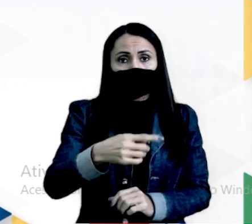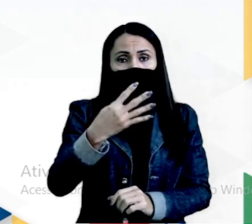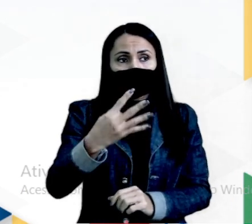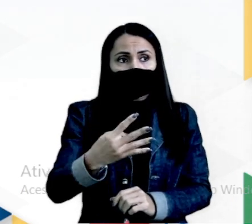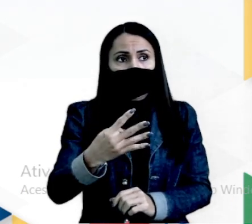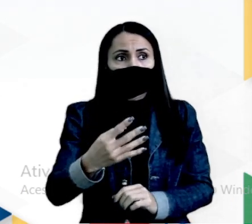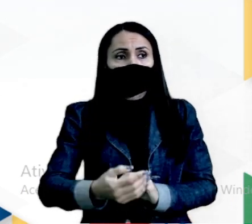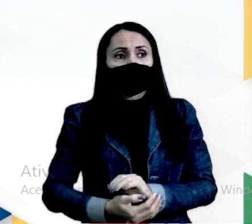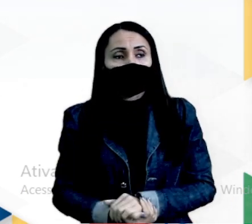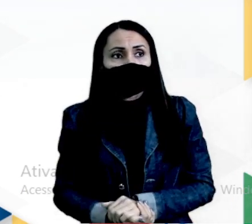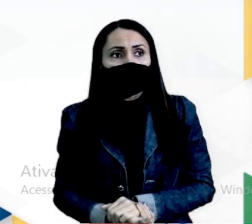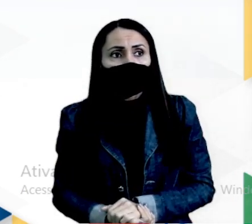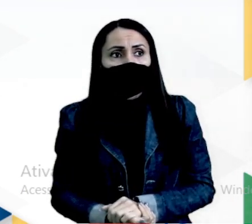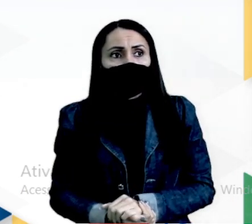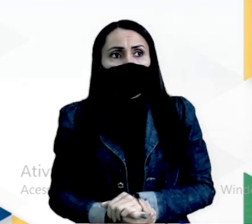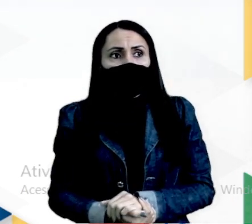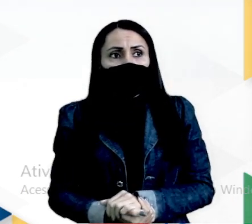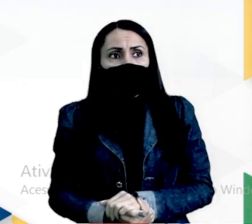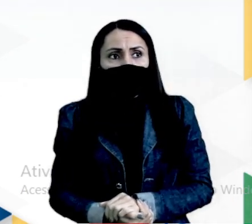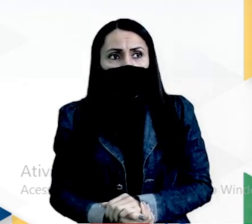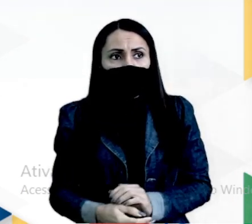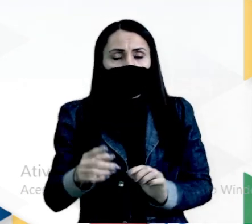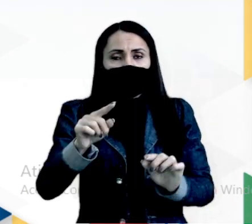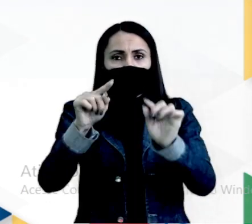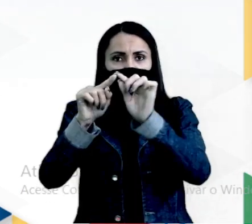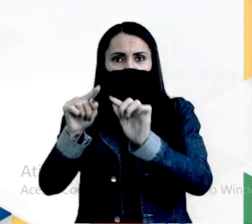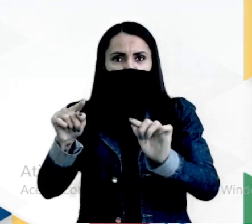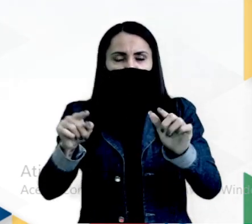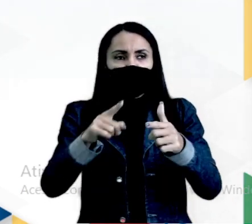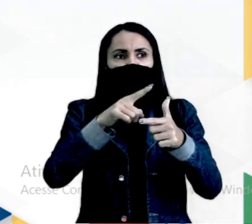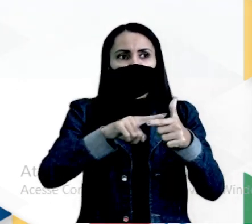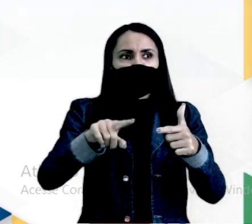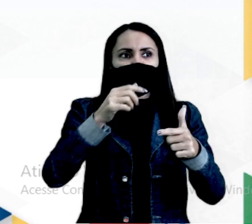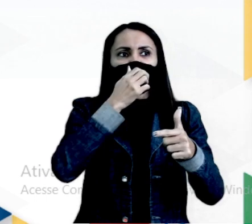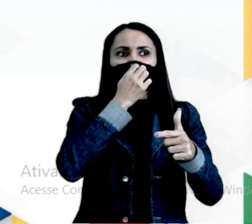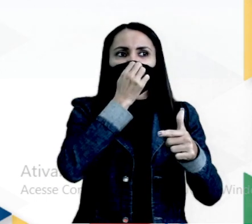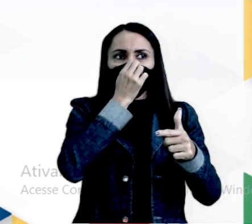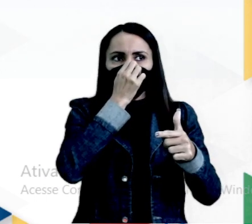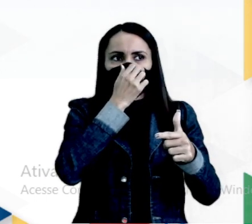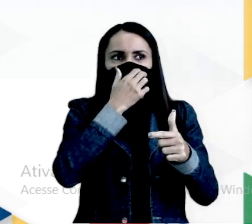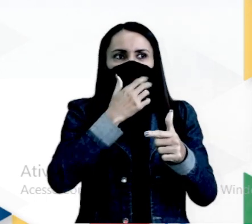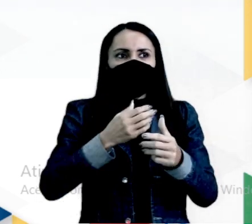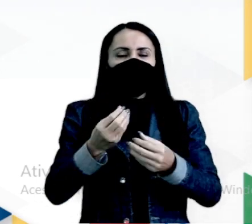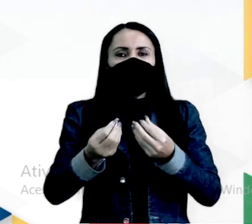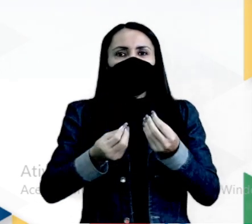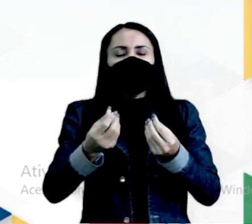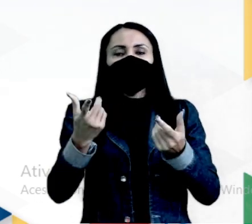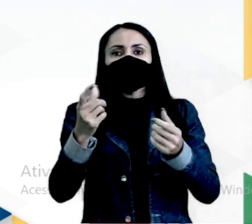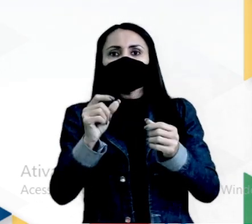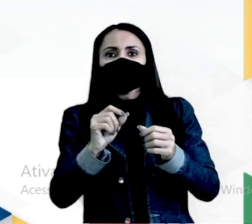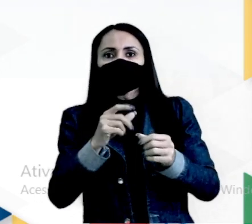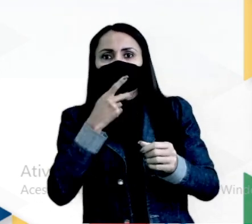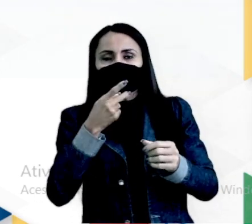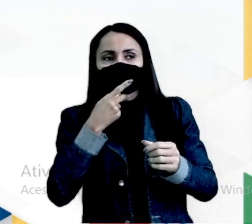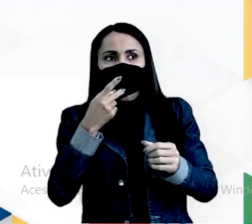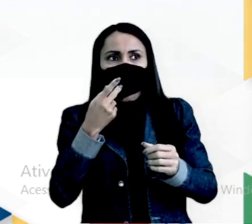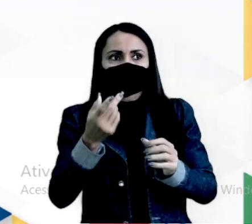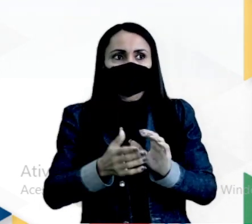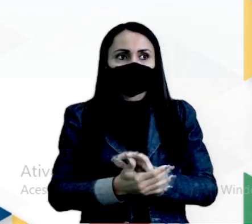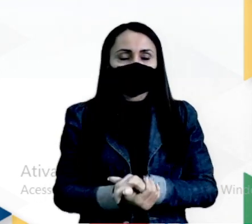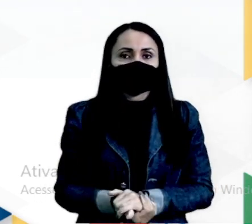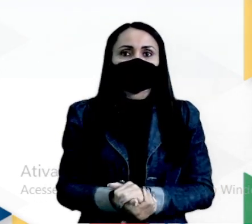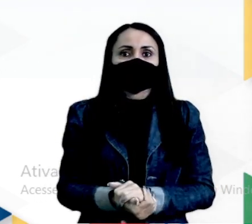4 vezes o lado. Esse 4 está multiplicando, passa para o outro lado, dividindo. É uma forma da gente falar abreviando